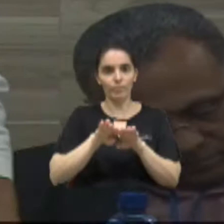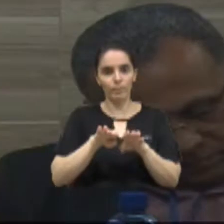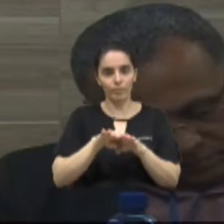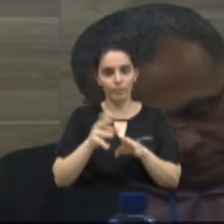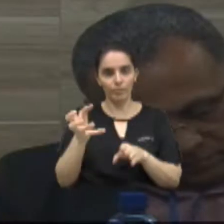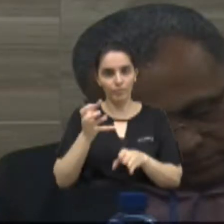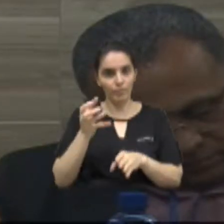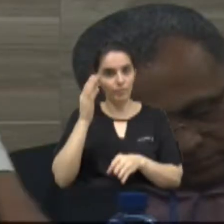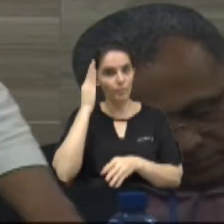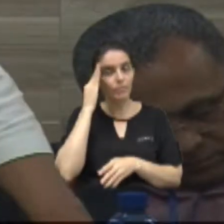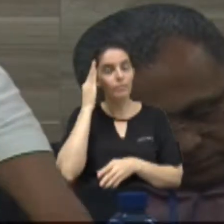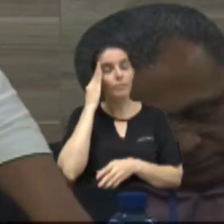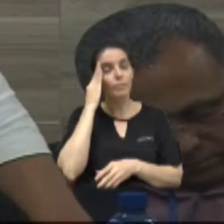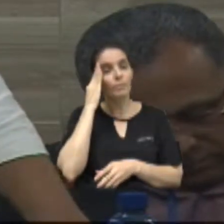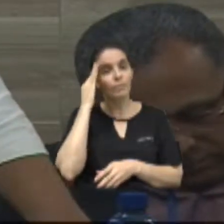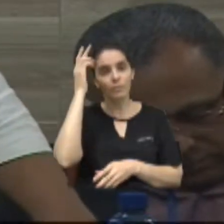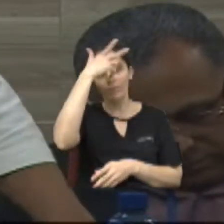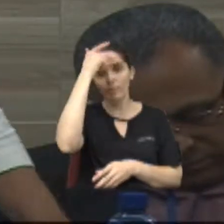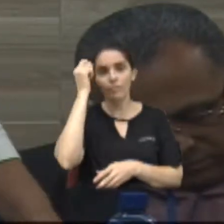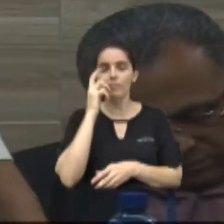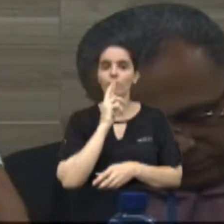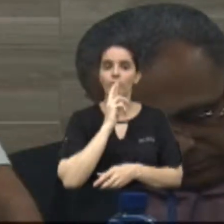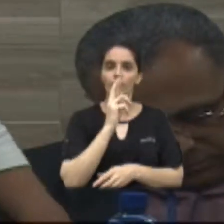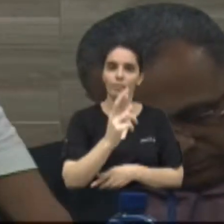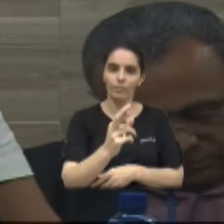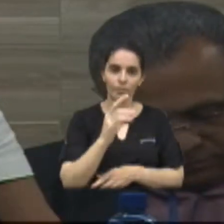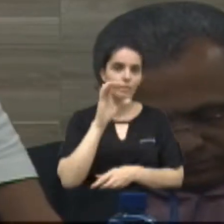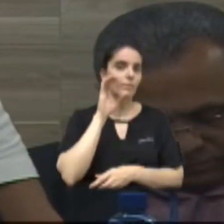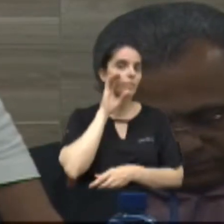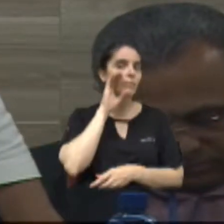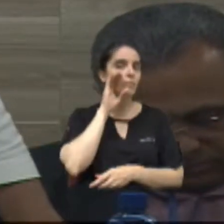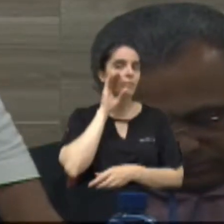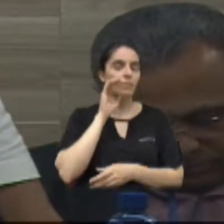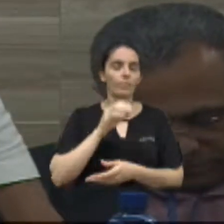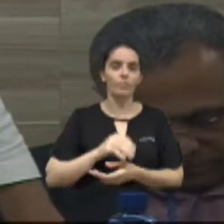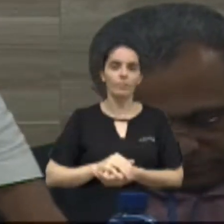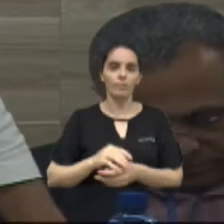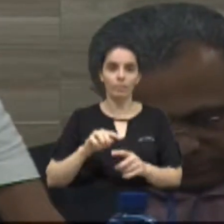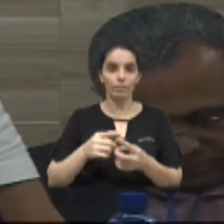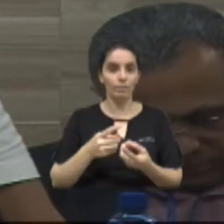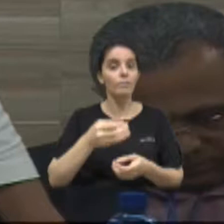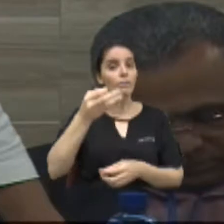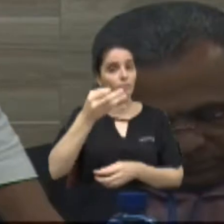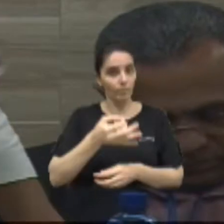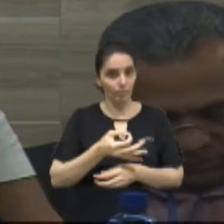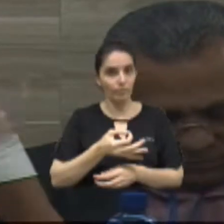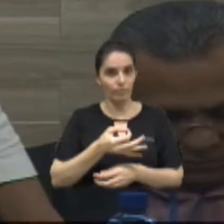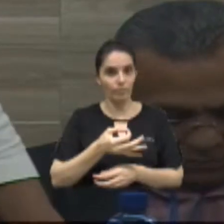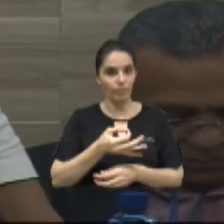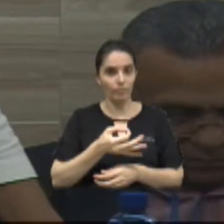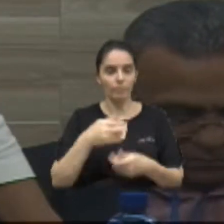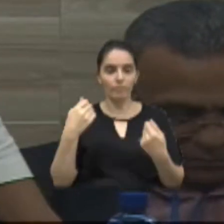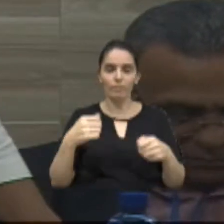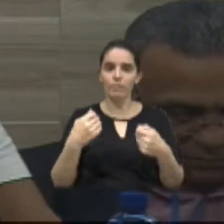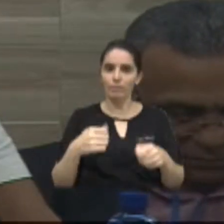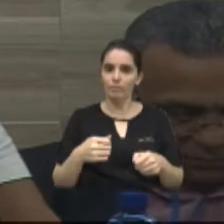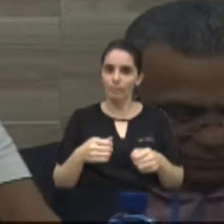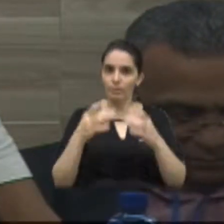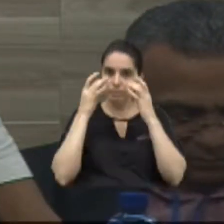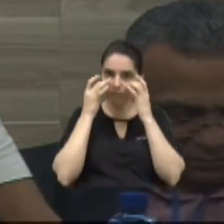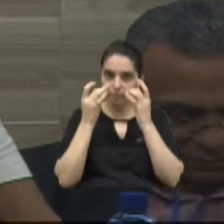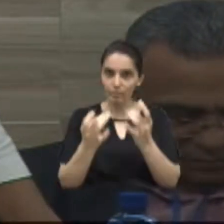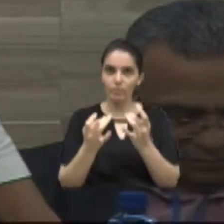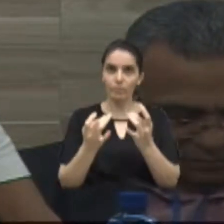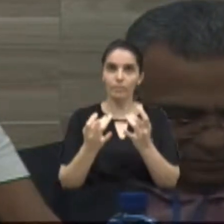resposta que virá deste requerimento, mas com a certeza de que precisamos trabalhar, e aqui peço para o